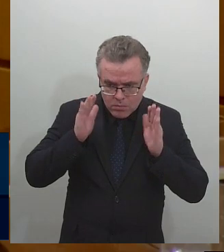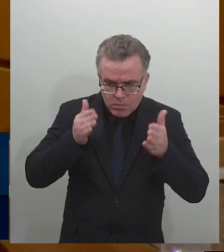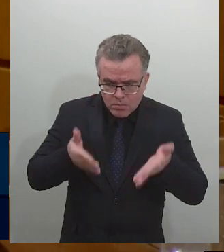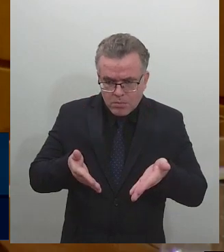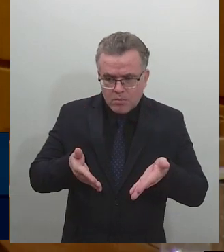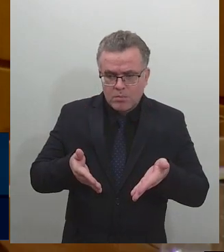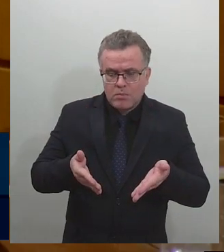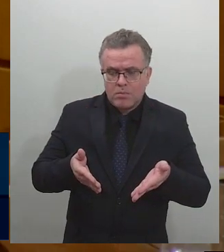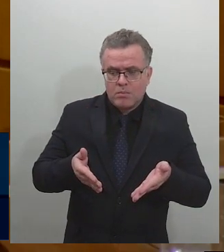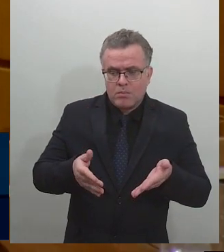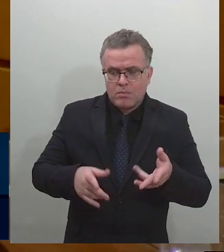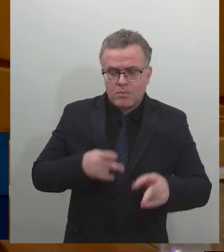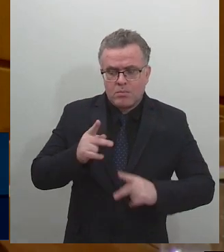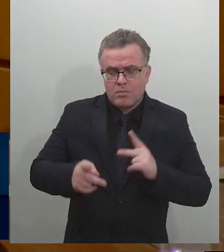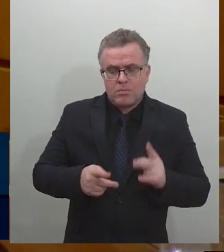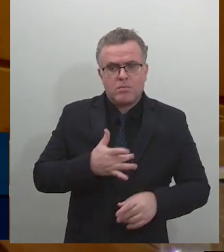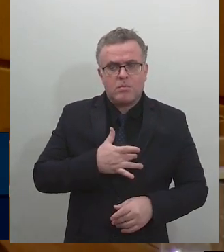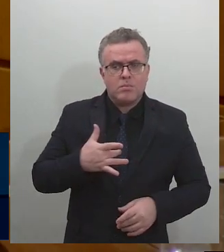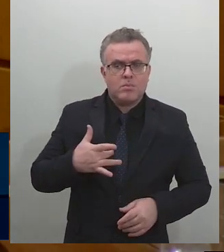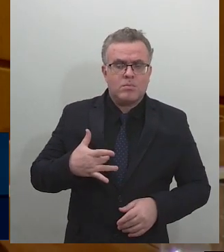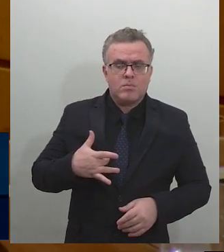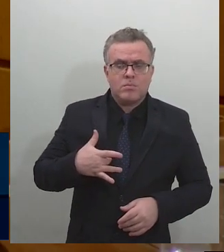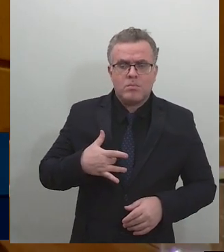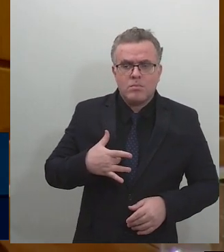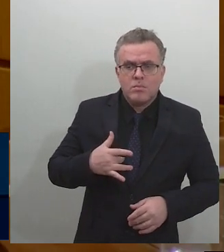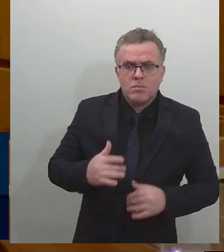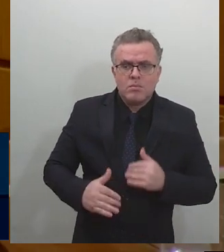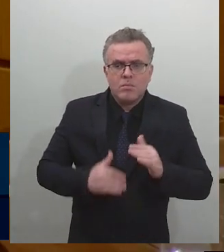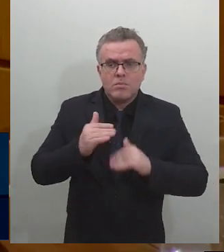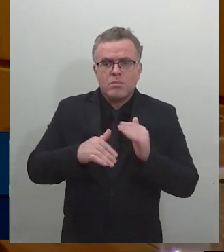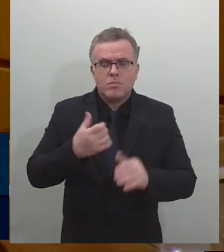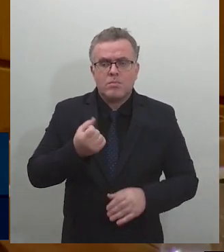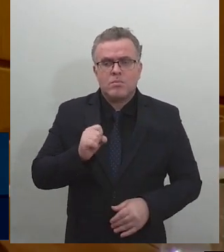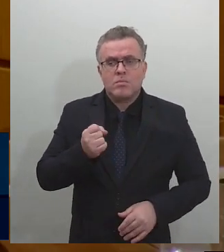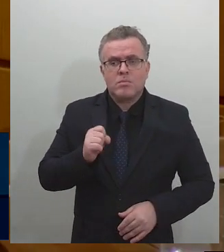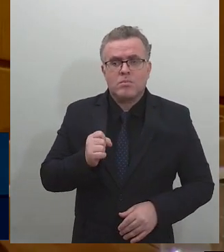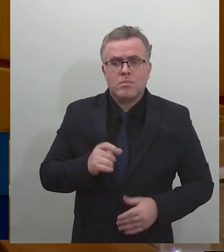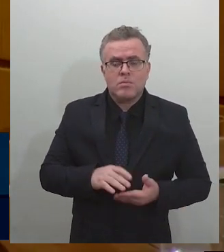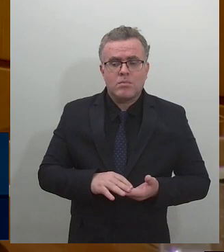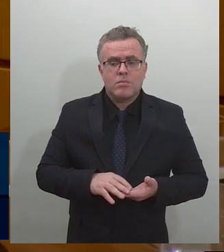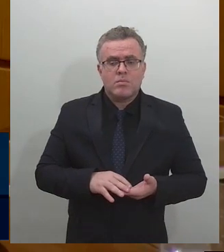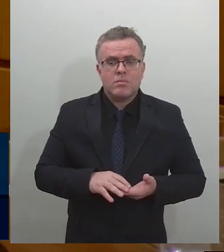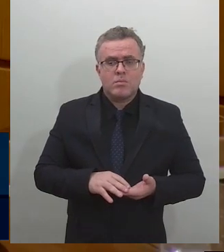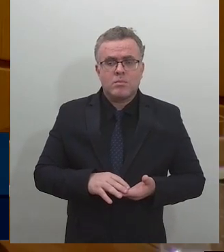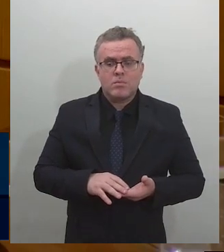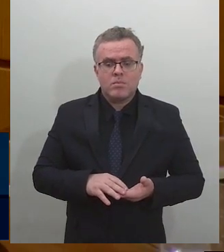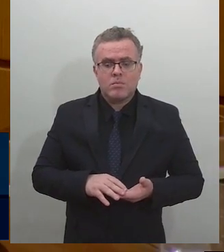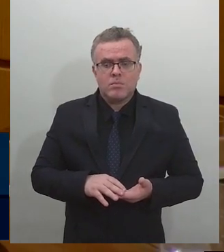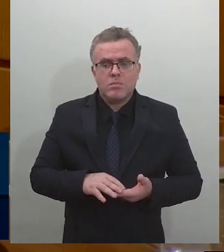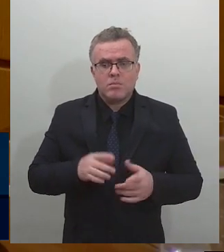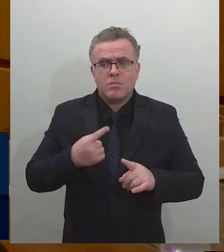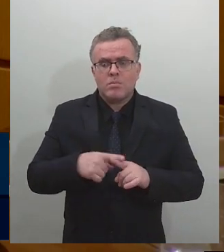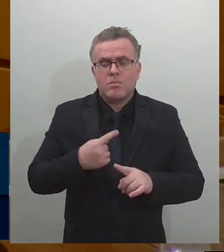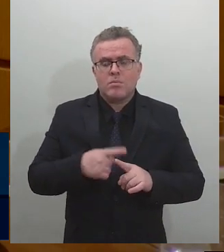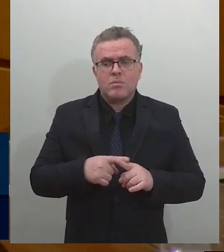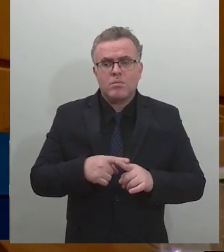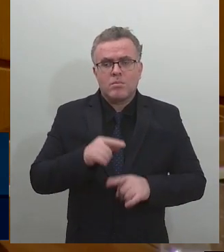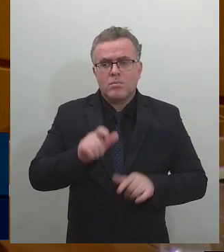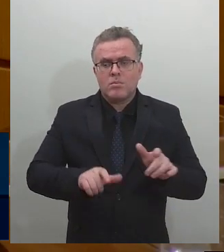no desenvolvimento do nosso estado, fazendo com que as pessoas mais carentes sejam olhadas